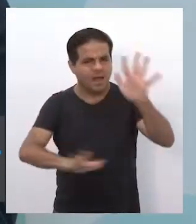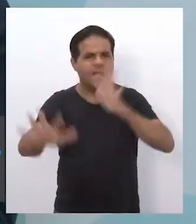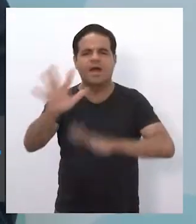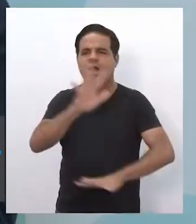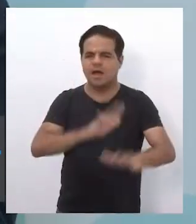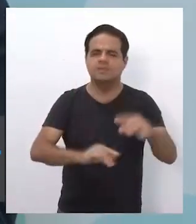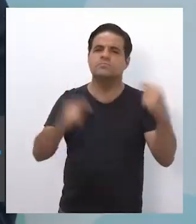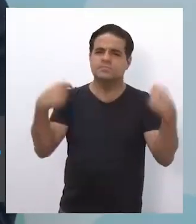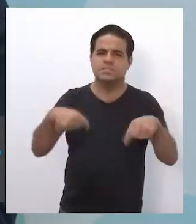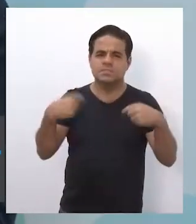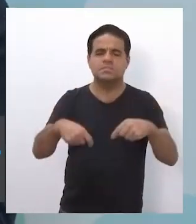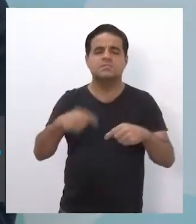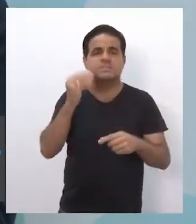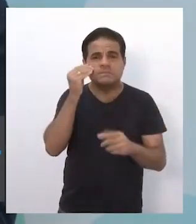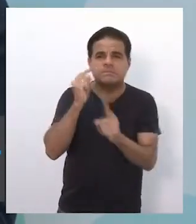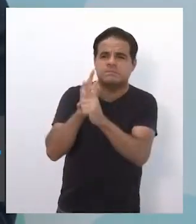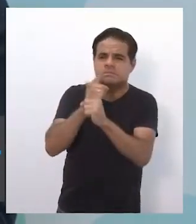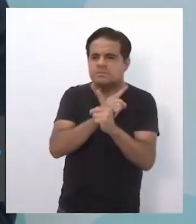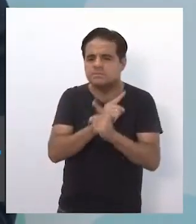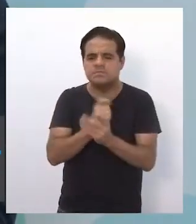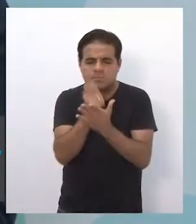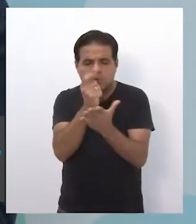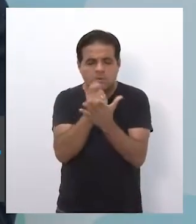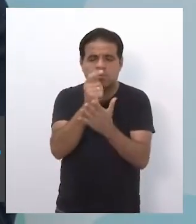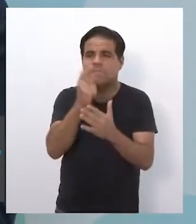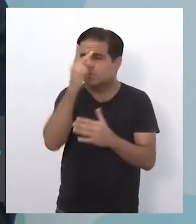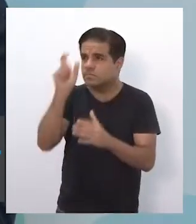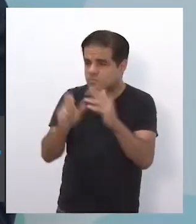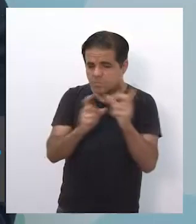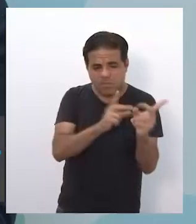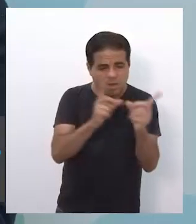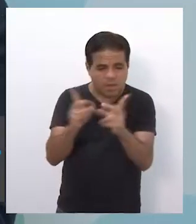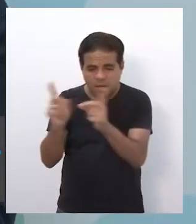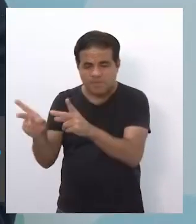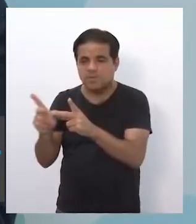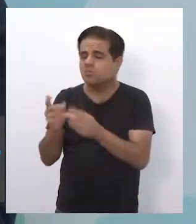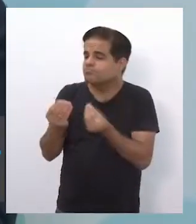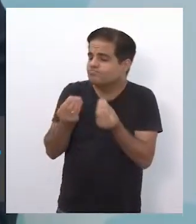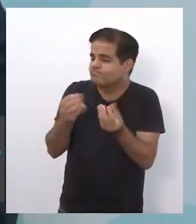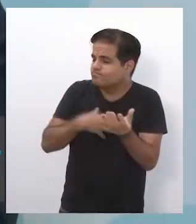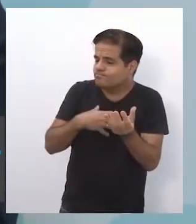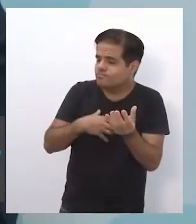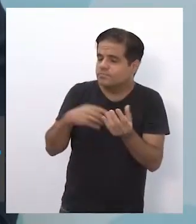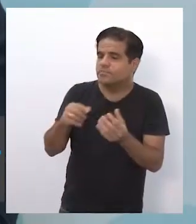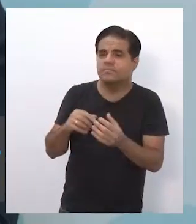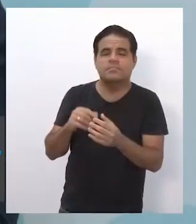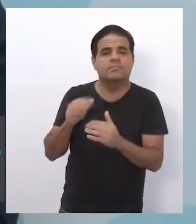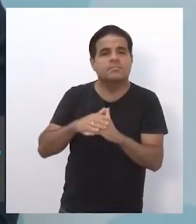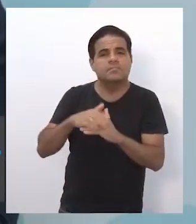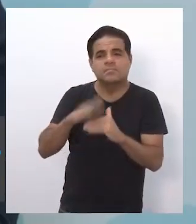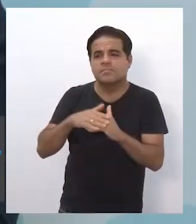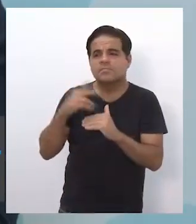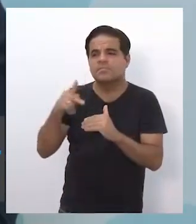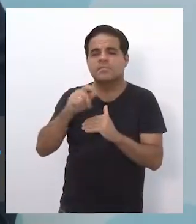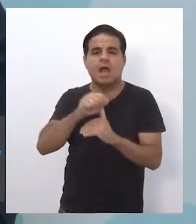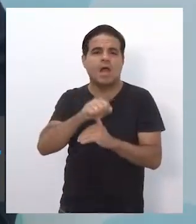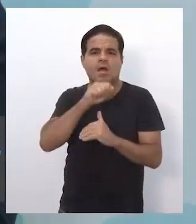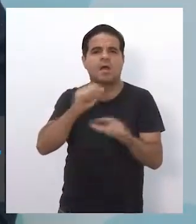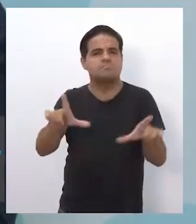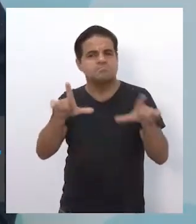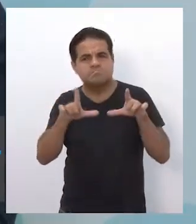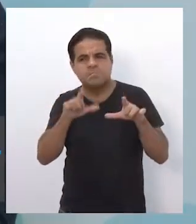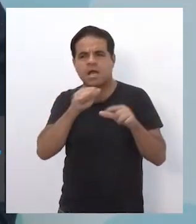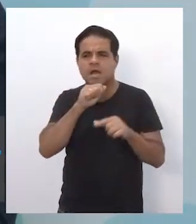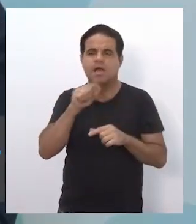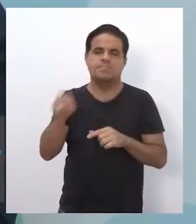cuidado, ou tentar identificar com o vendedor como que está esse pente de memórias da placa-mãe, tá?